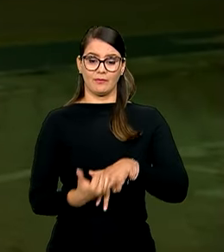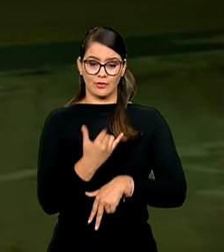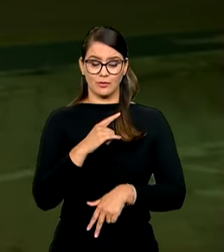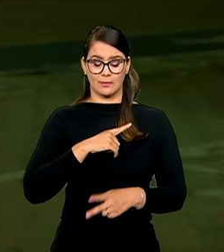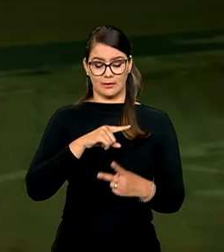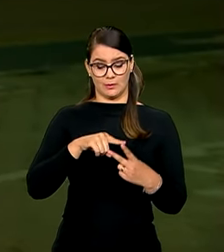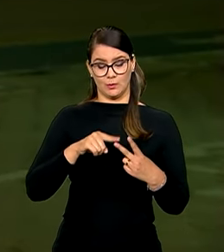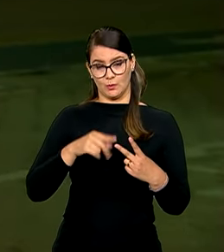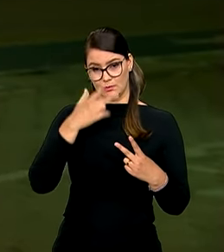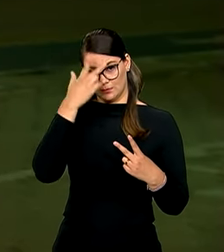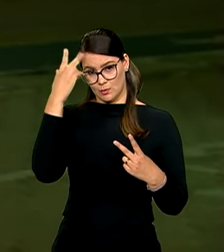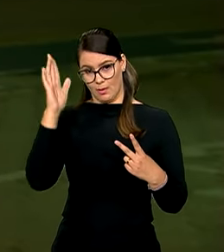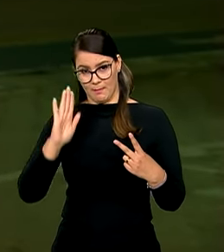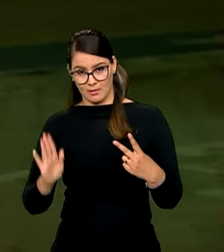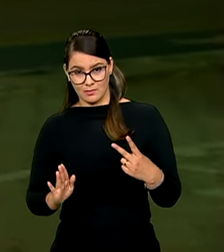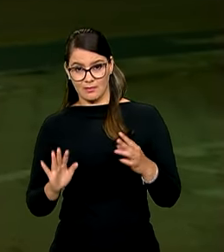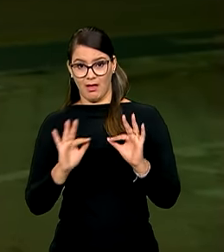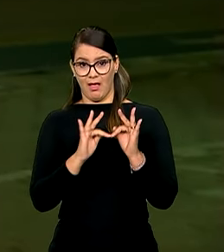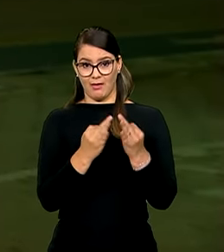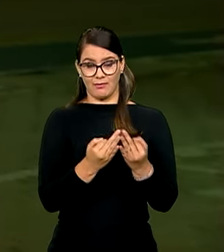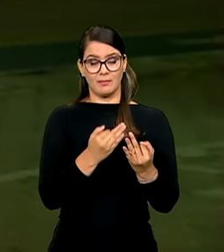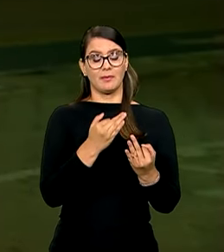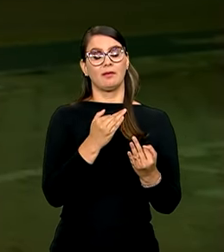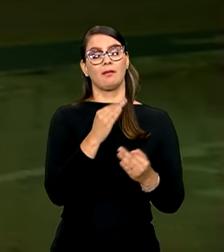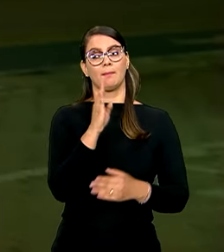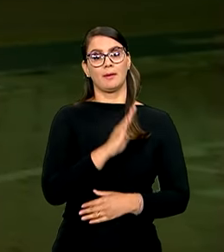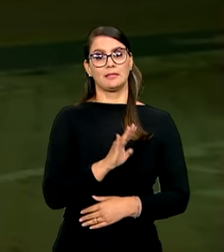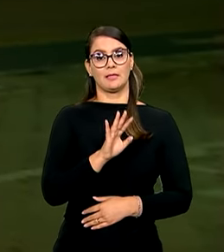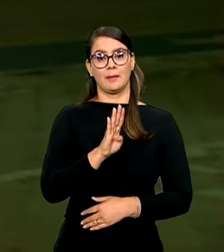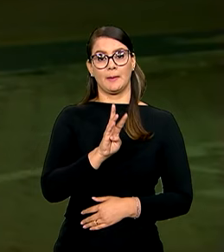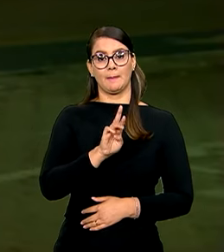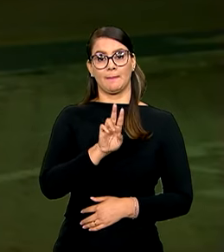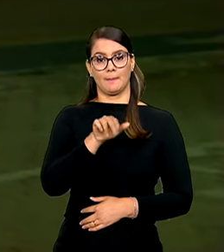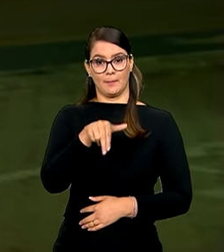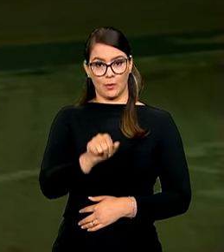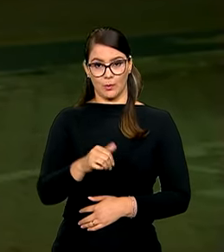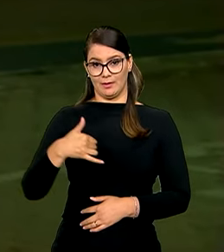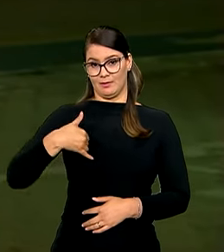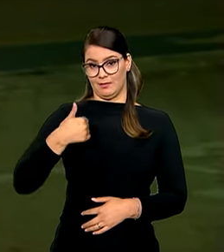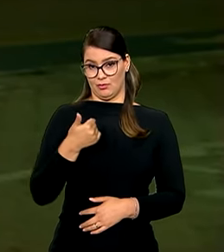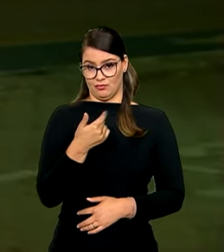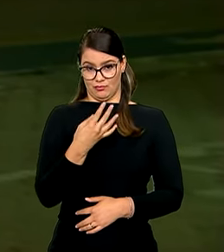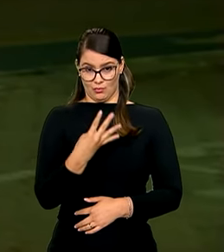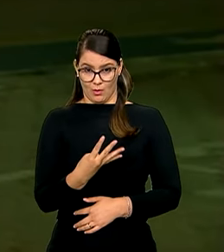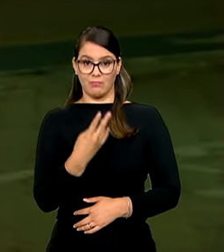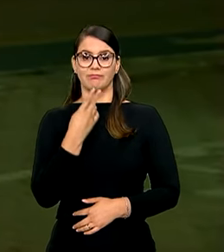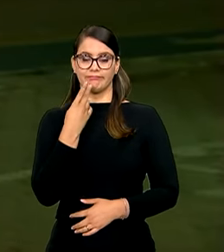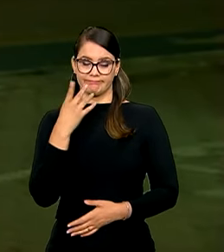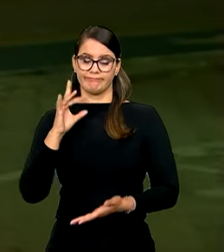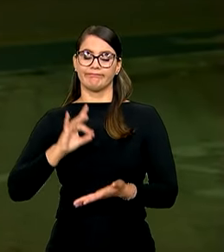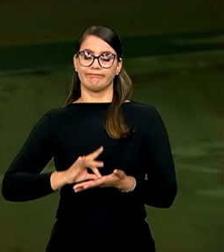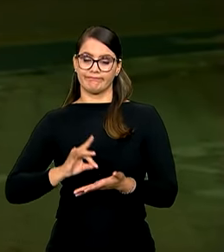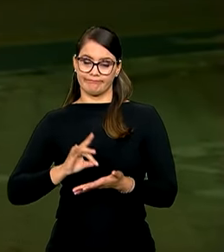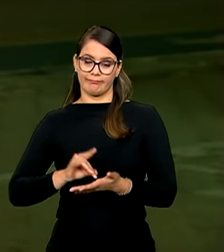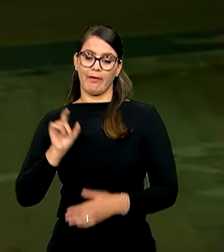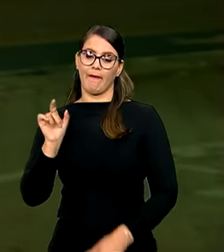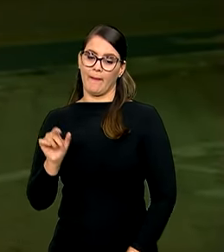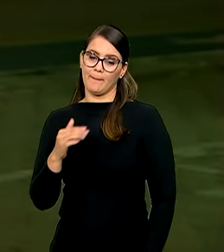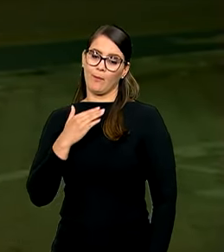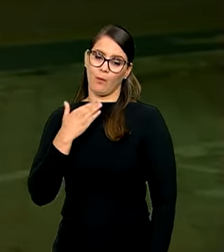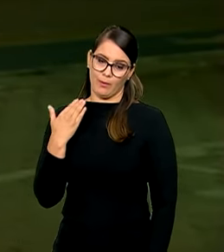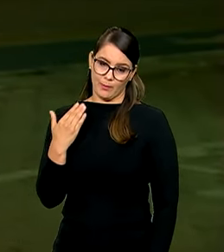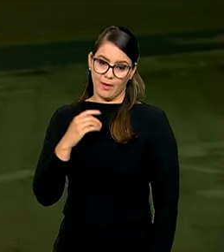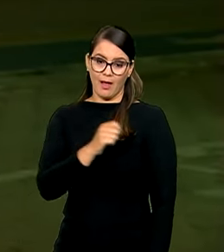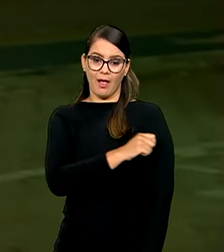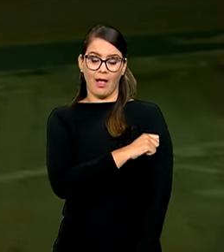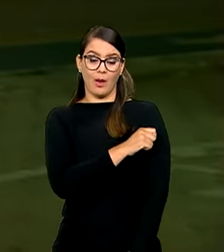2 brasileiros. A família da brasileira Bruna Valeano, de 24 anos, confirmou a morte da jovem. A